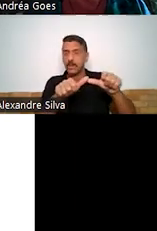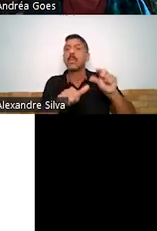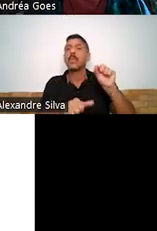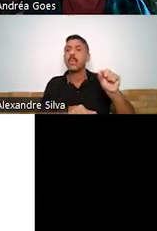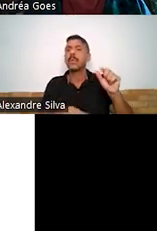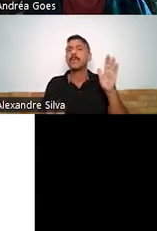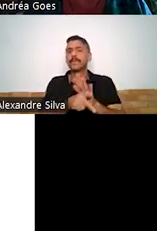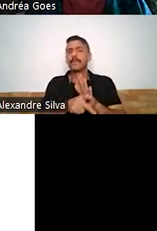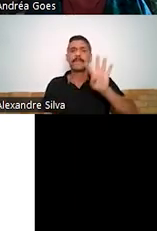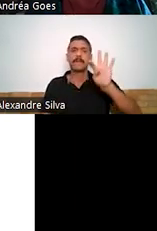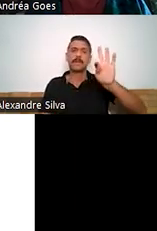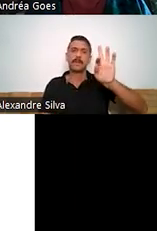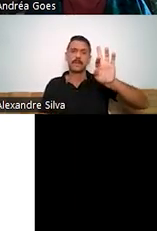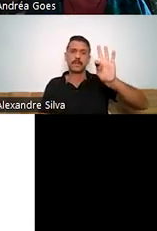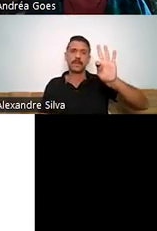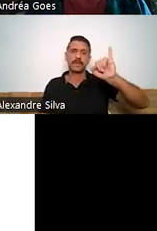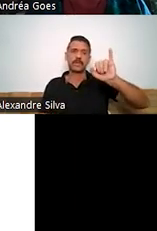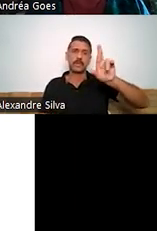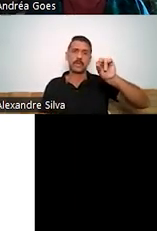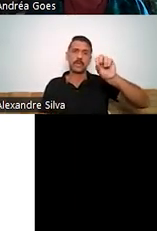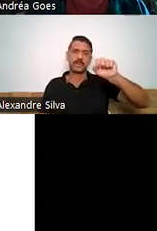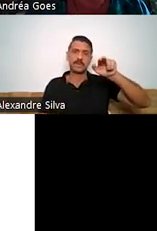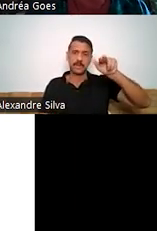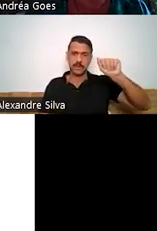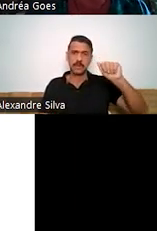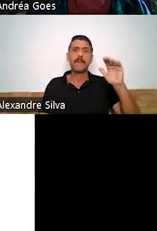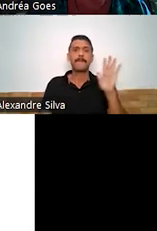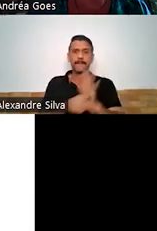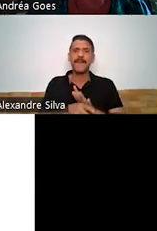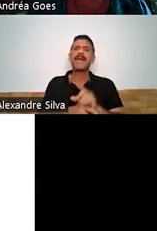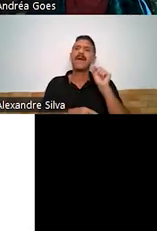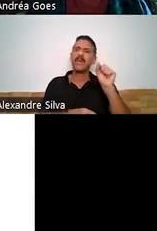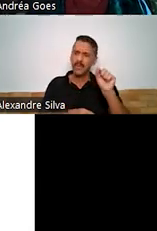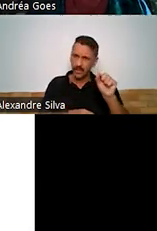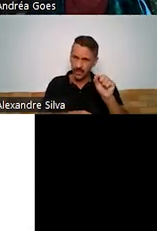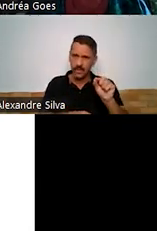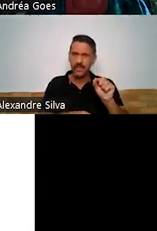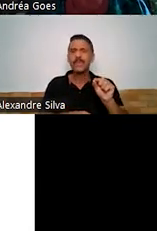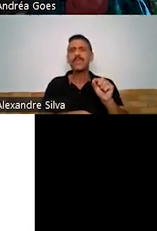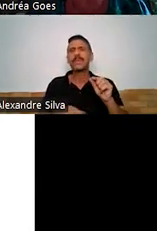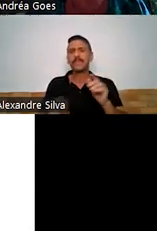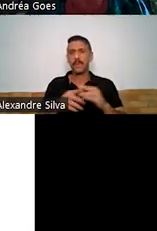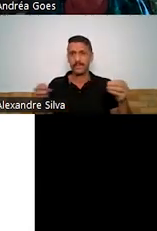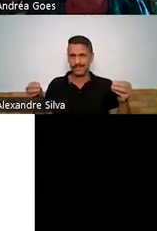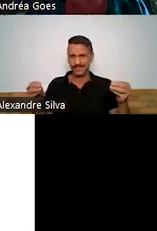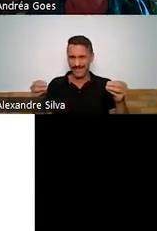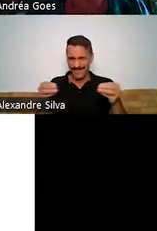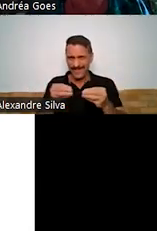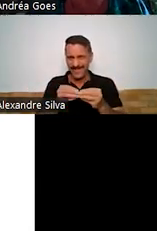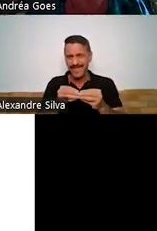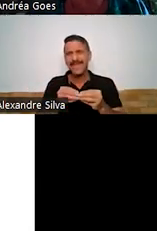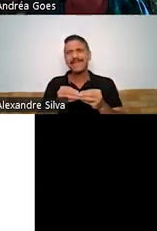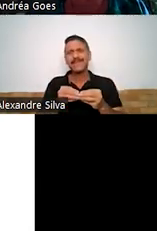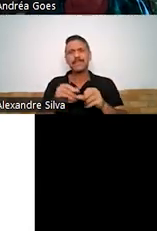em tirosina, no aminoácido tirosina, pela enzima fenilalanina hidroxilase. Se essa enzima, vocês estão vendo, a hidroxila que